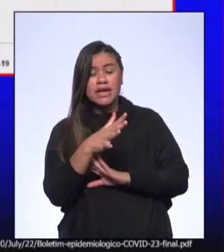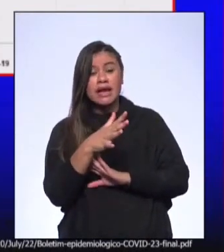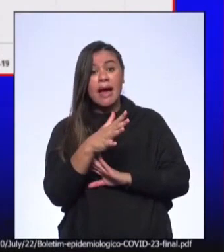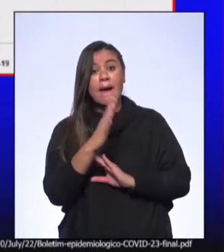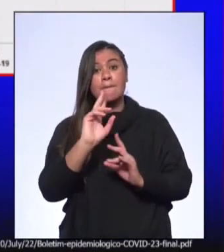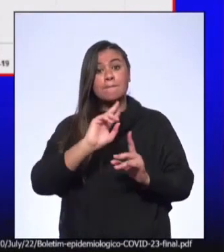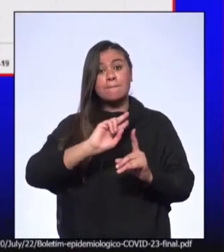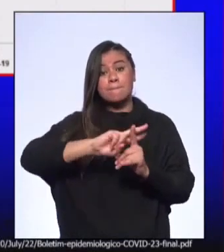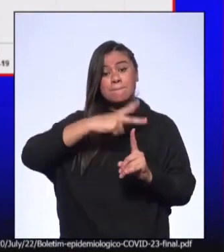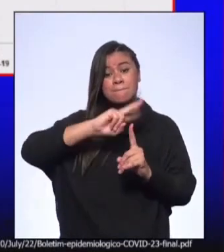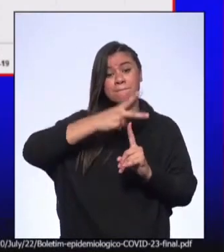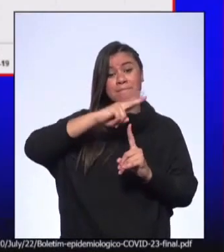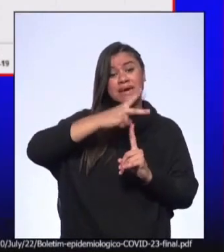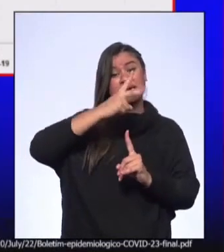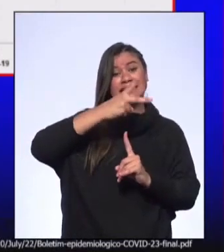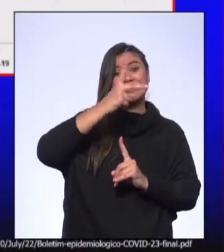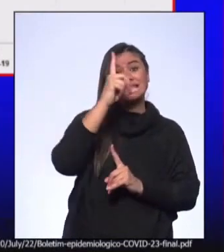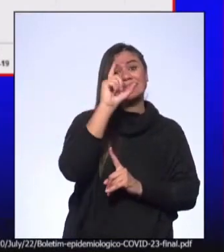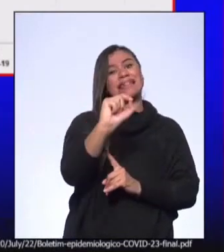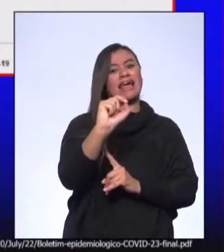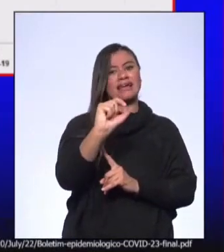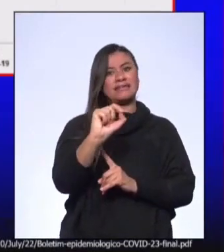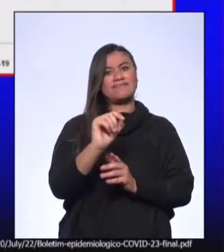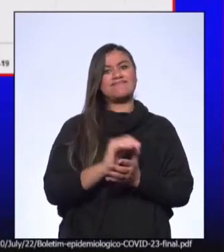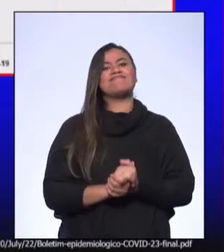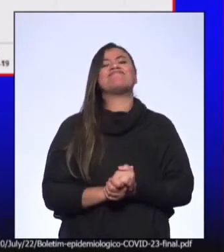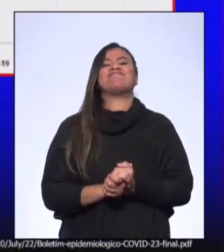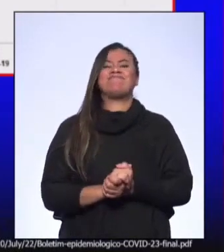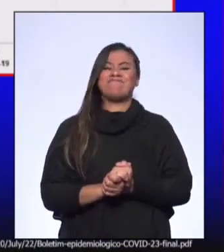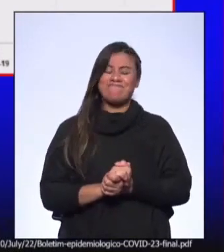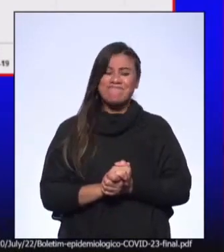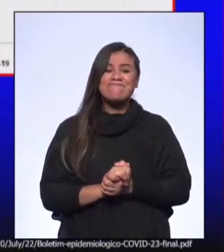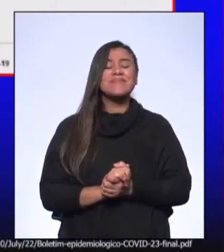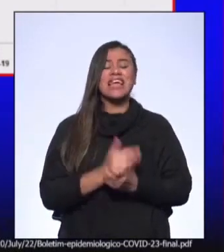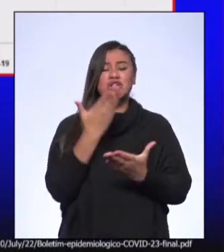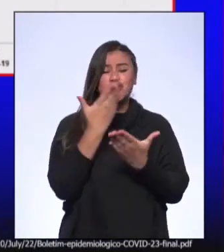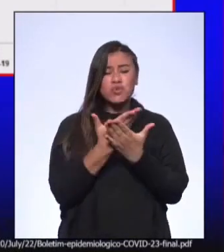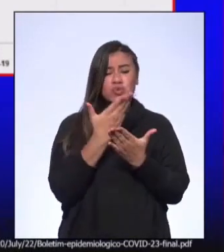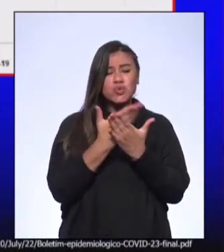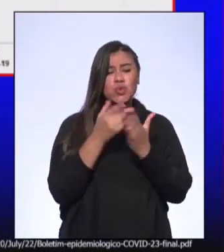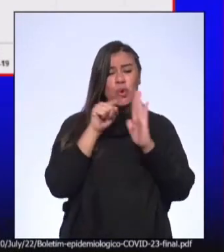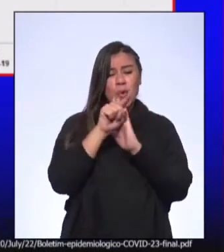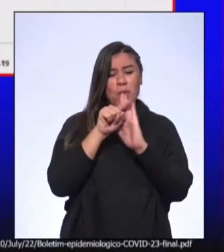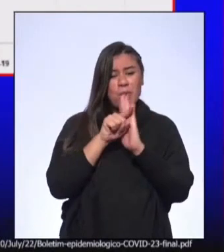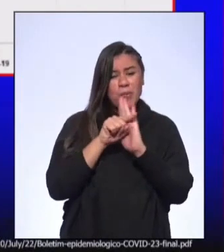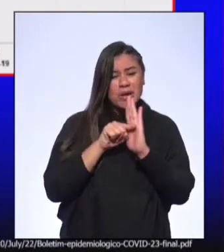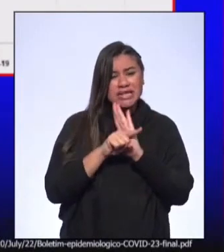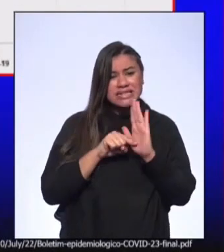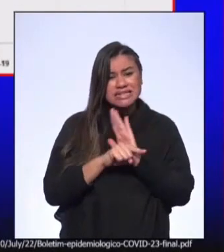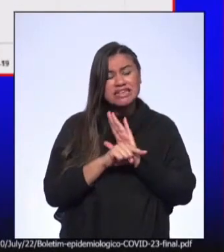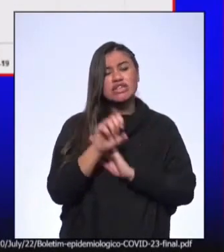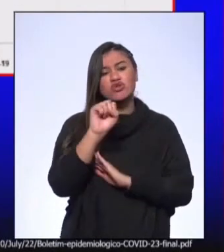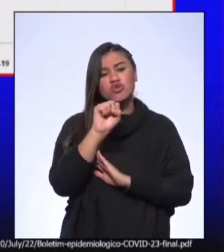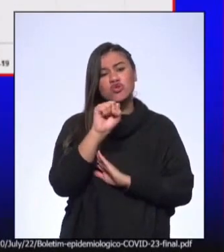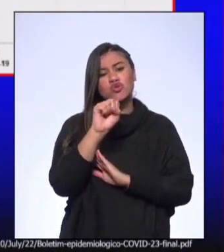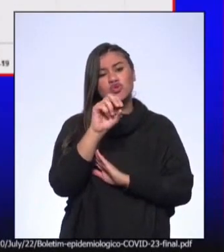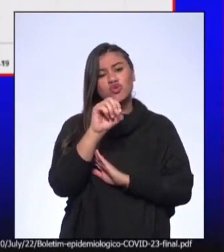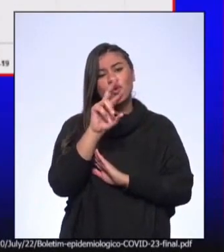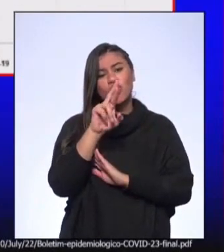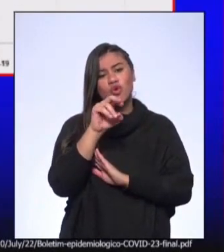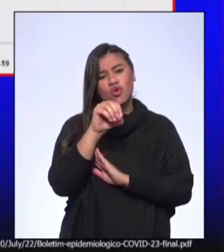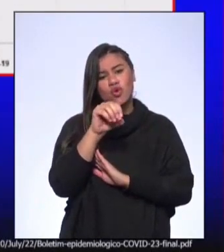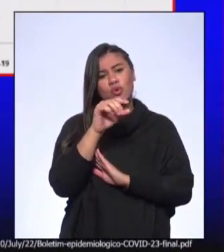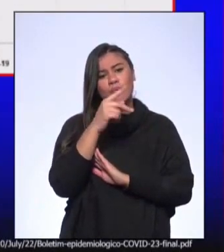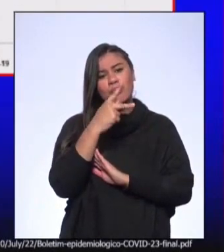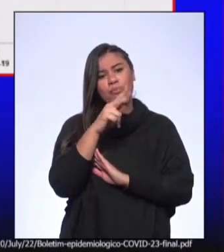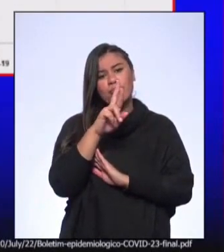esse número, né? Os estudos têm sugerido isso, especialmente os estudos de soroprevalência. Então, isso significa